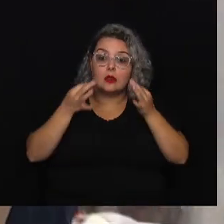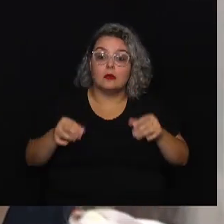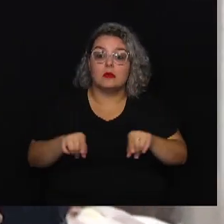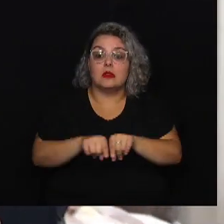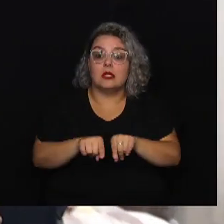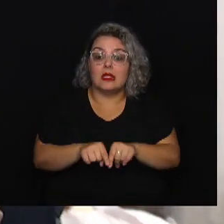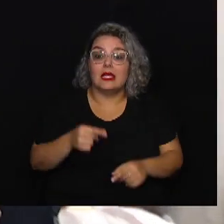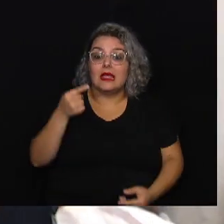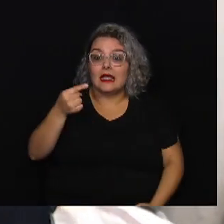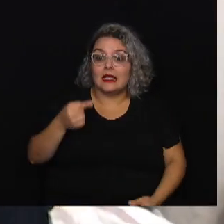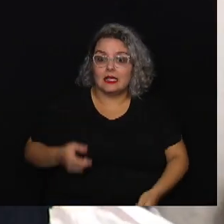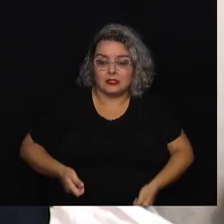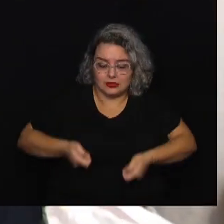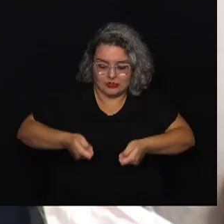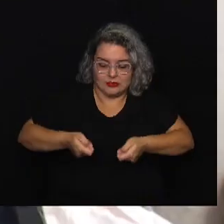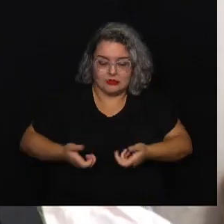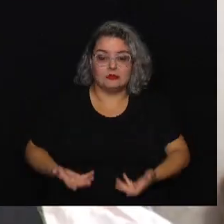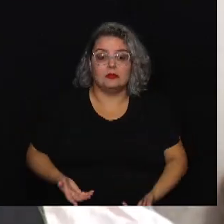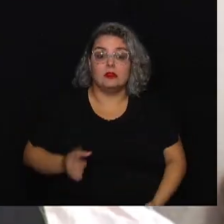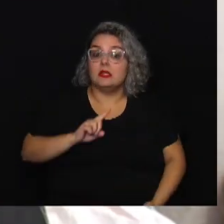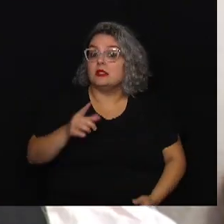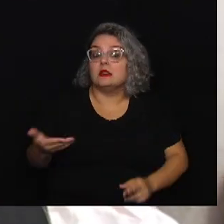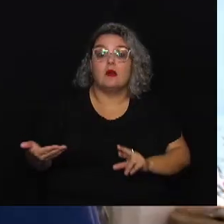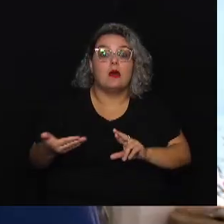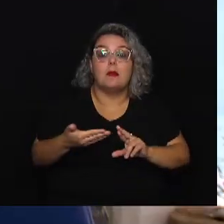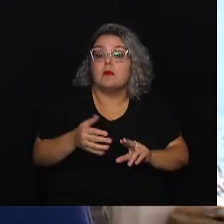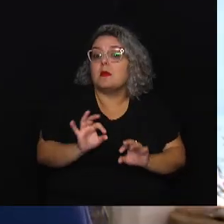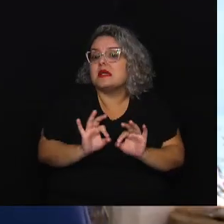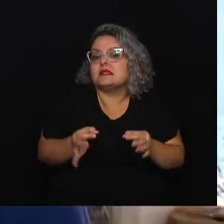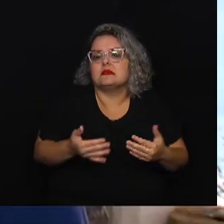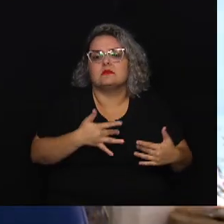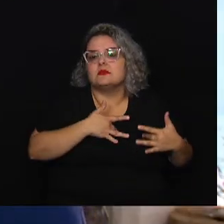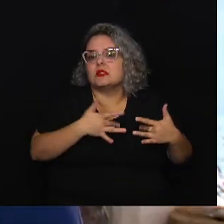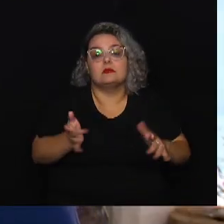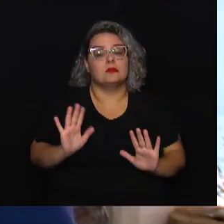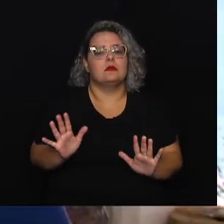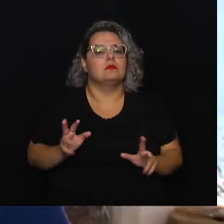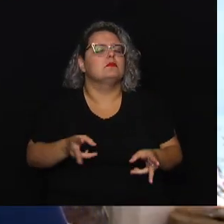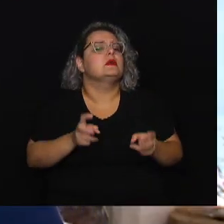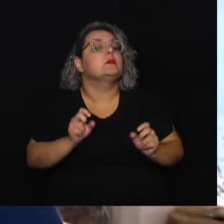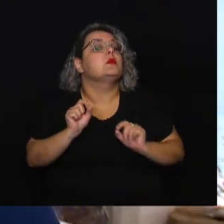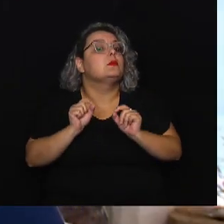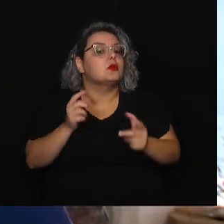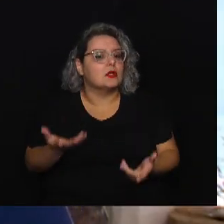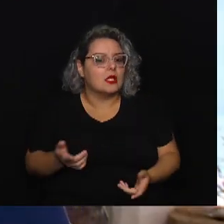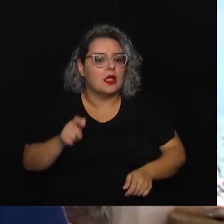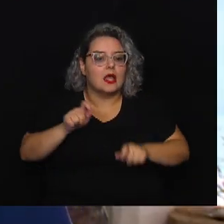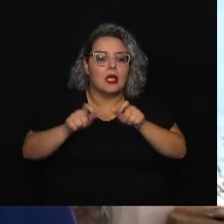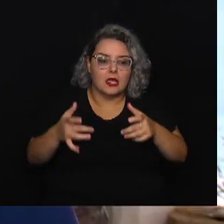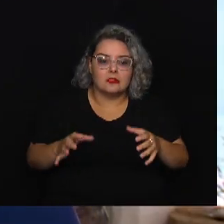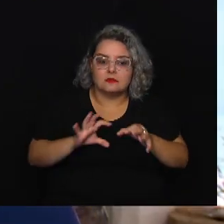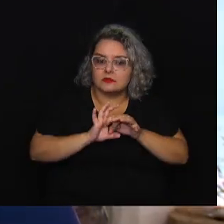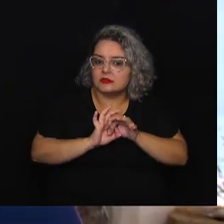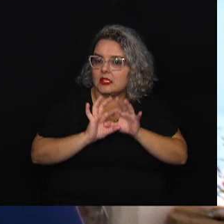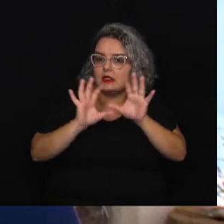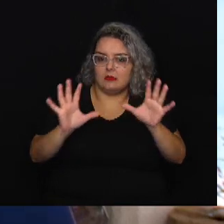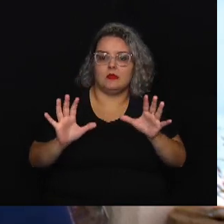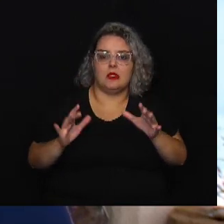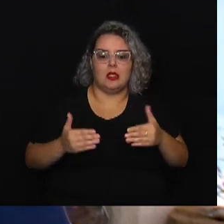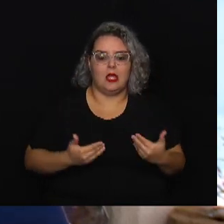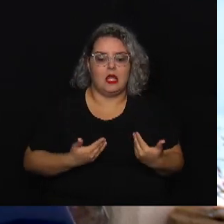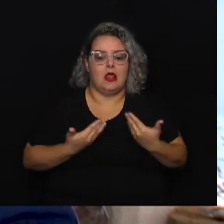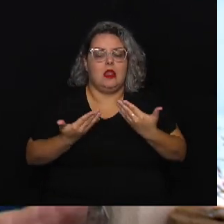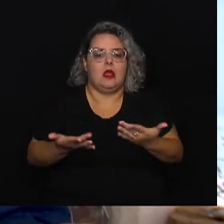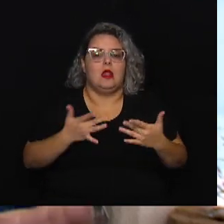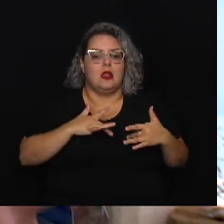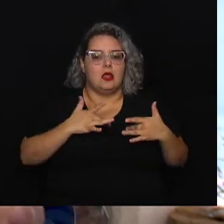cada sacolinha não representa uma simples doação. Não, a gente percebe assim que as pessoas que estão dispostas a contribuir, a